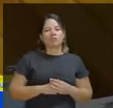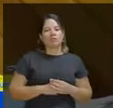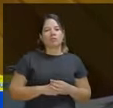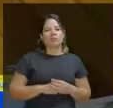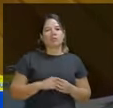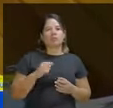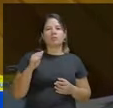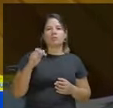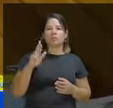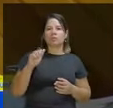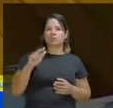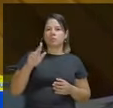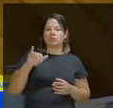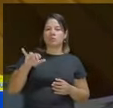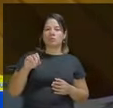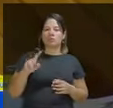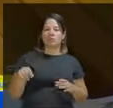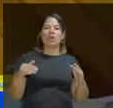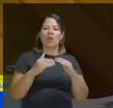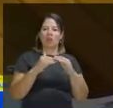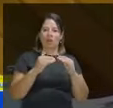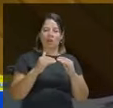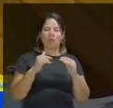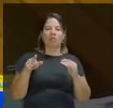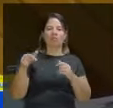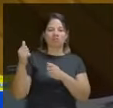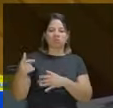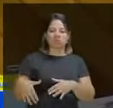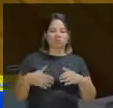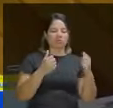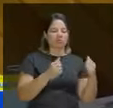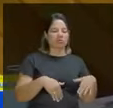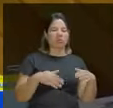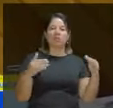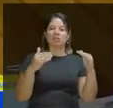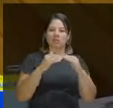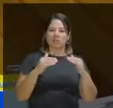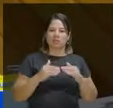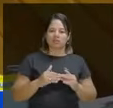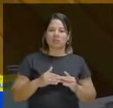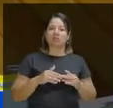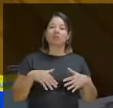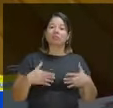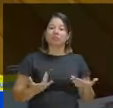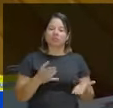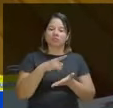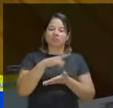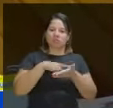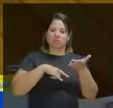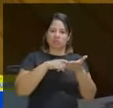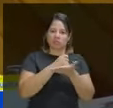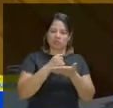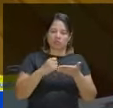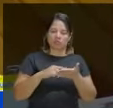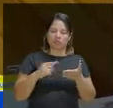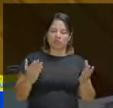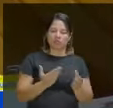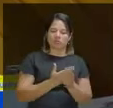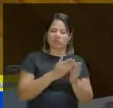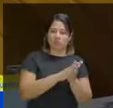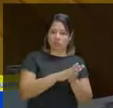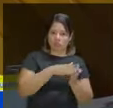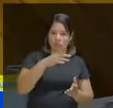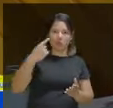o texto em questão. Então, na hipótese dos autos aqui, da análise dos documentos que são relativos ao inteiro teor da ação